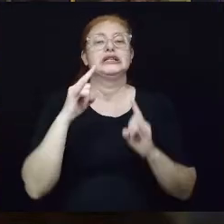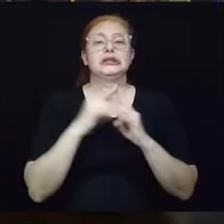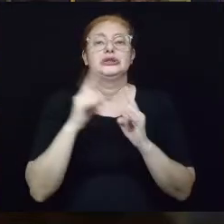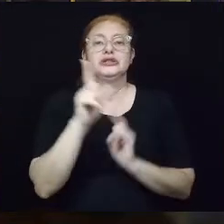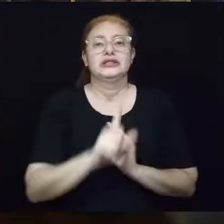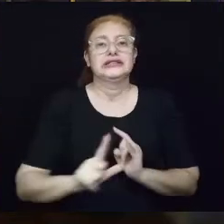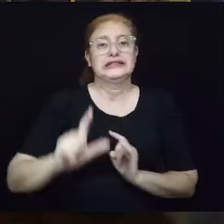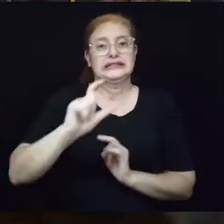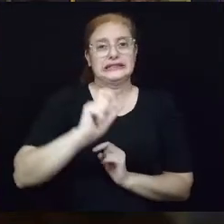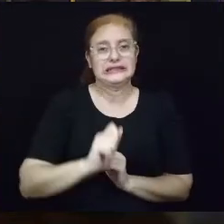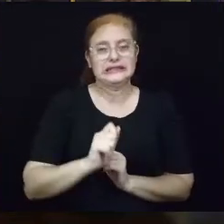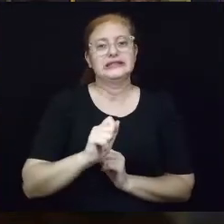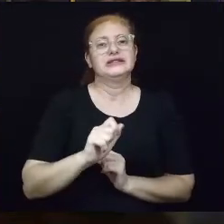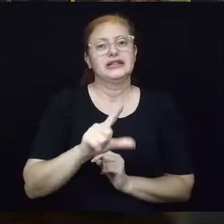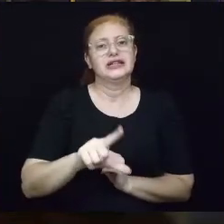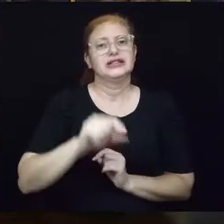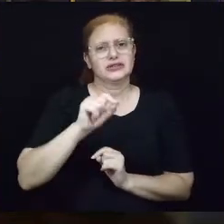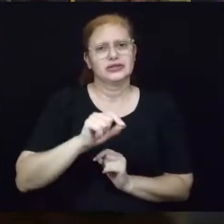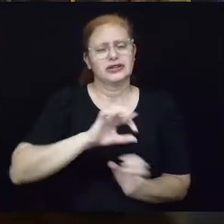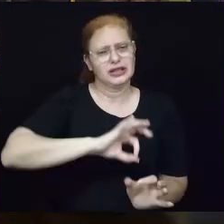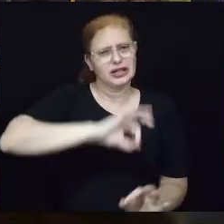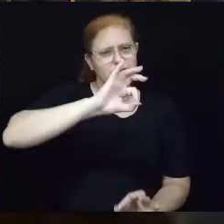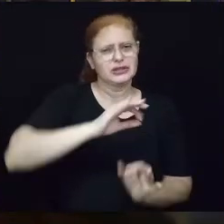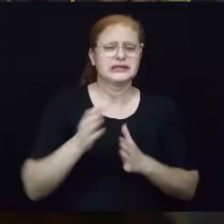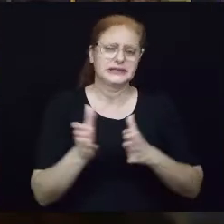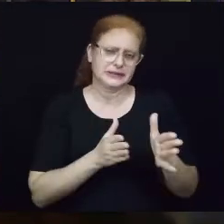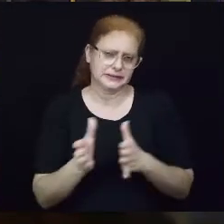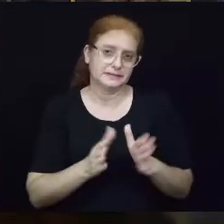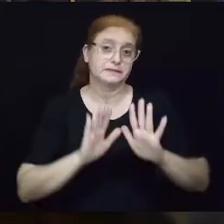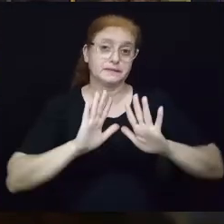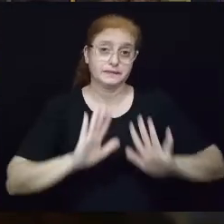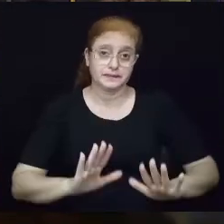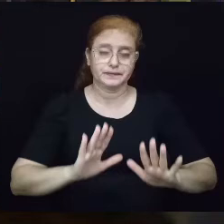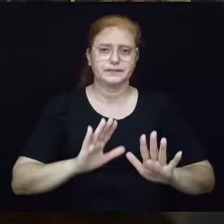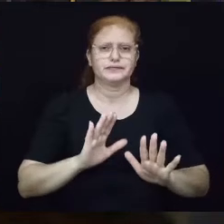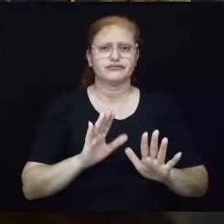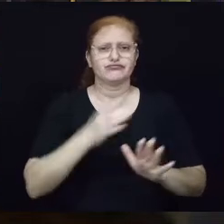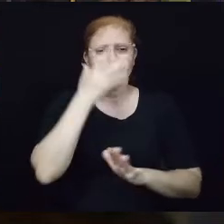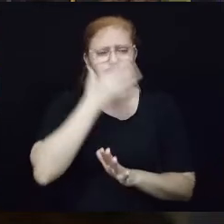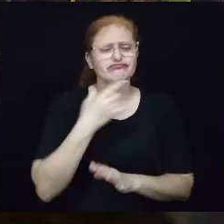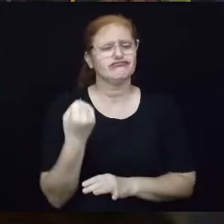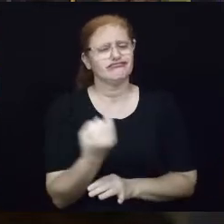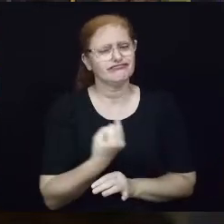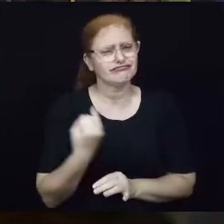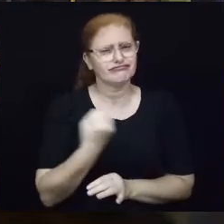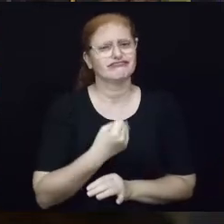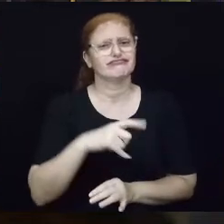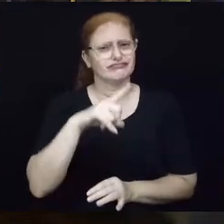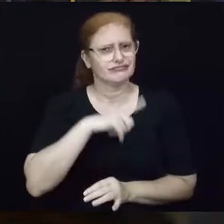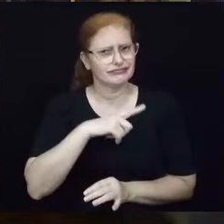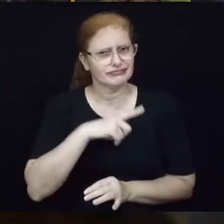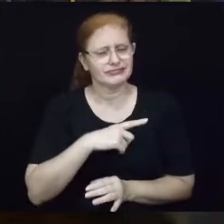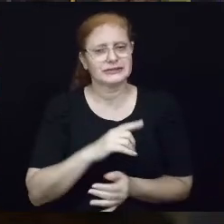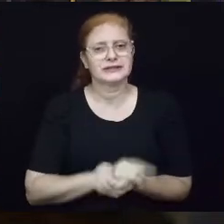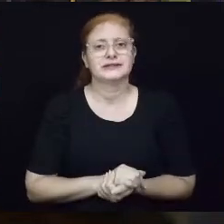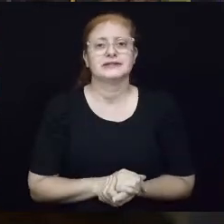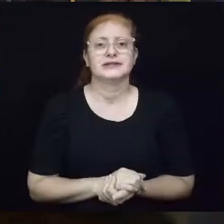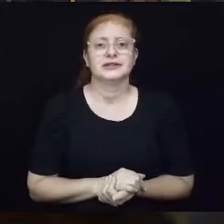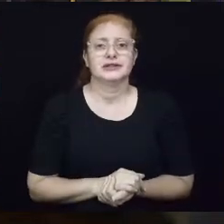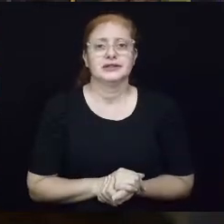em altura mais acessível, mas achamos importante para poder ter